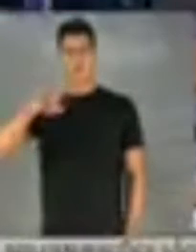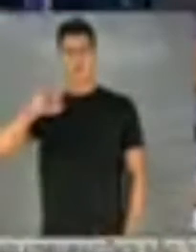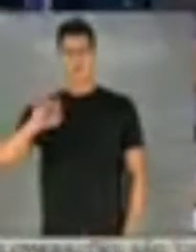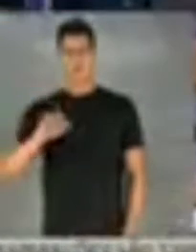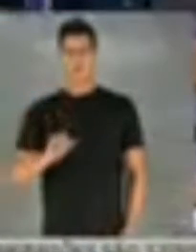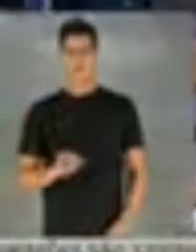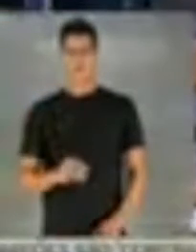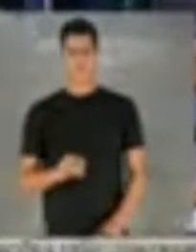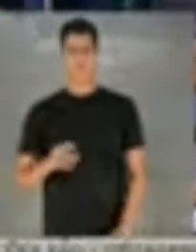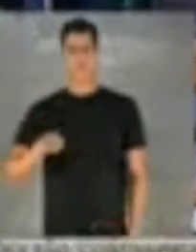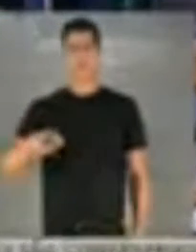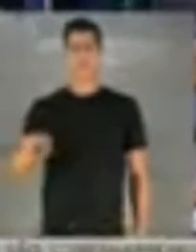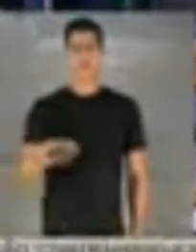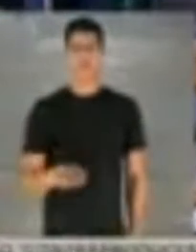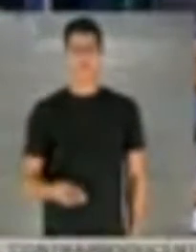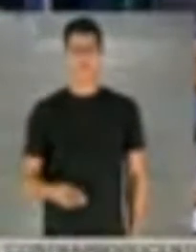presidente.